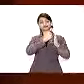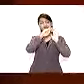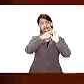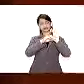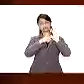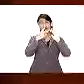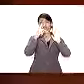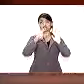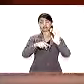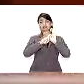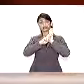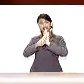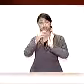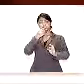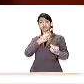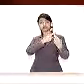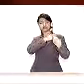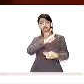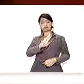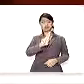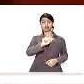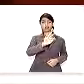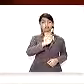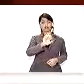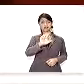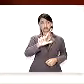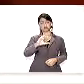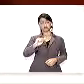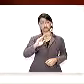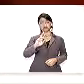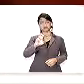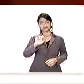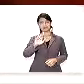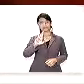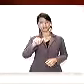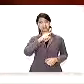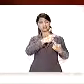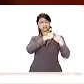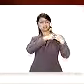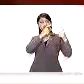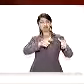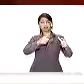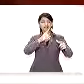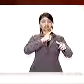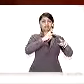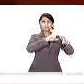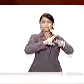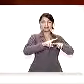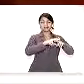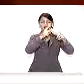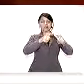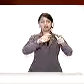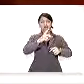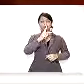representação formulada por Rafael Cabreira em Face da Coordenadoria de unidades prisionais da região do Vale do